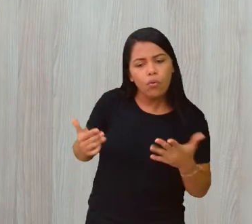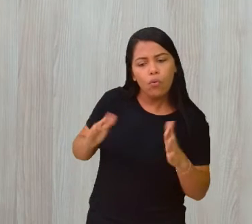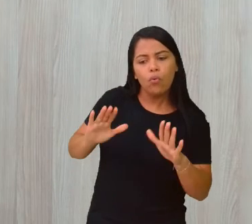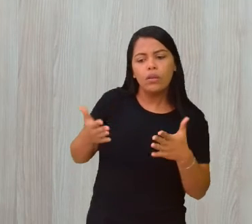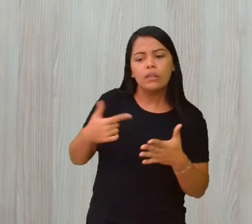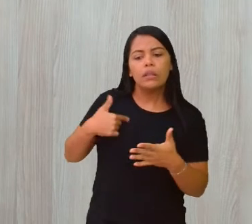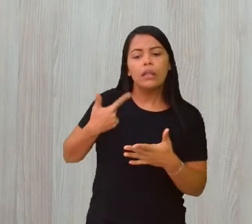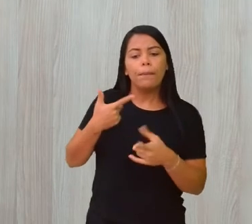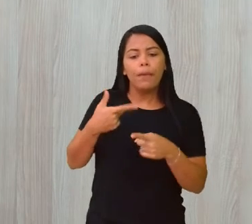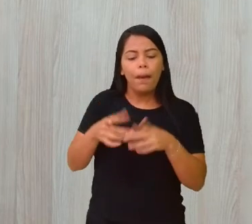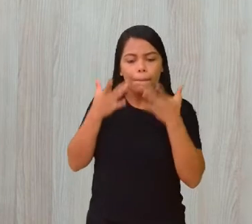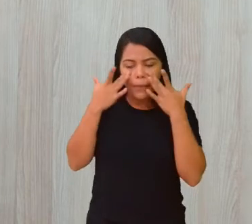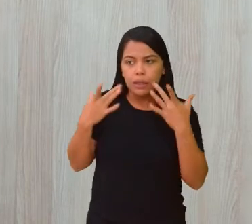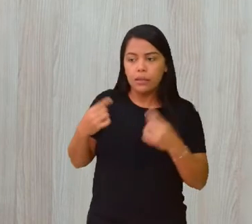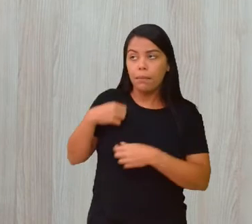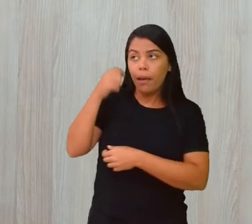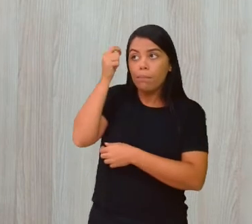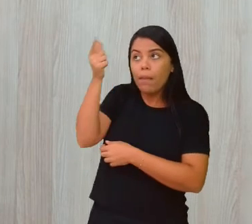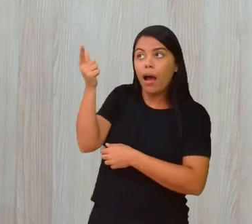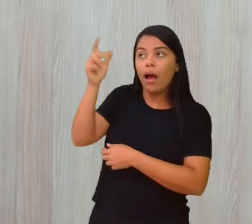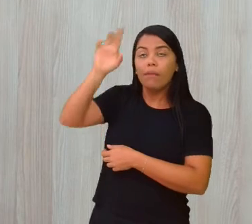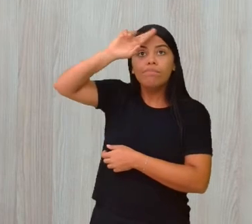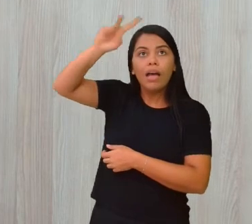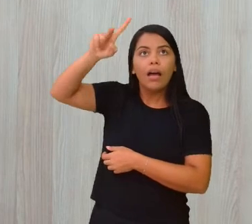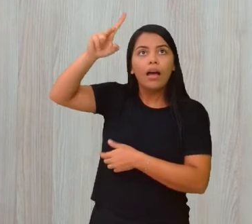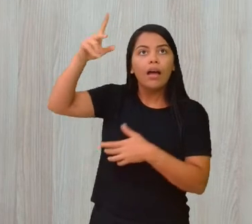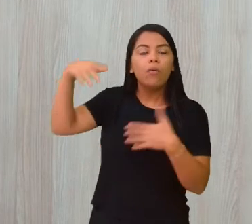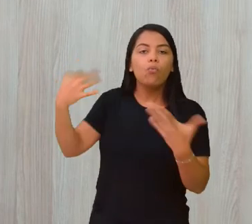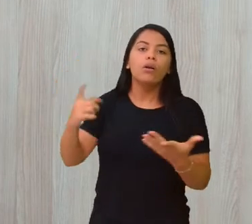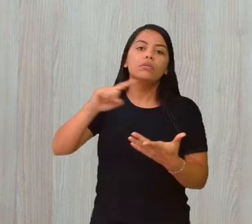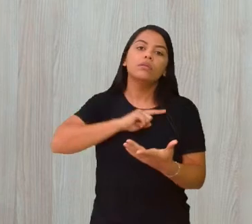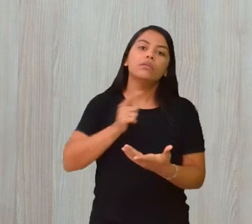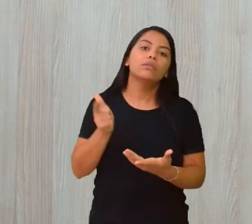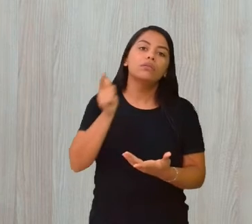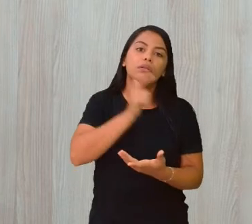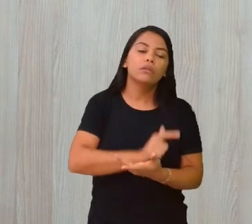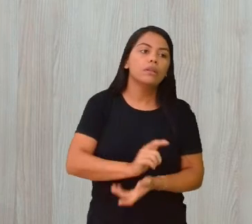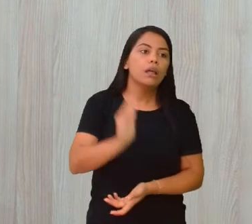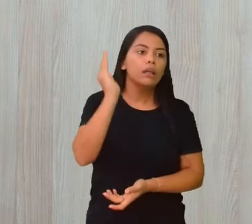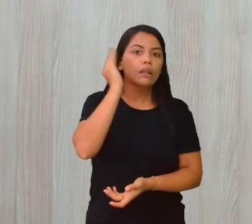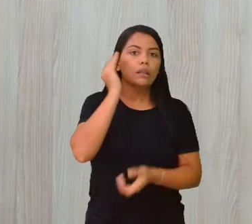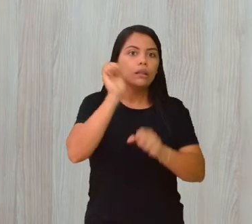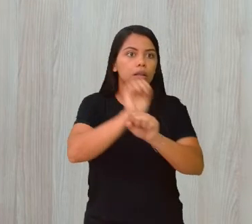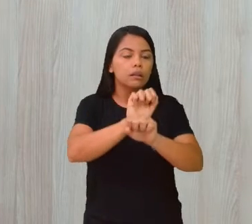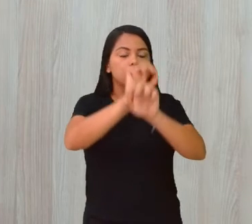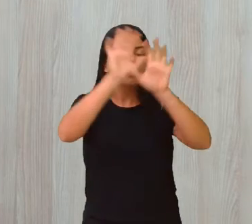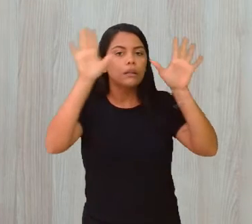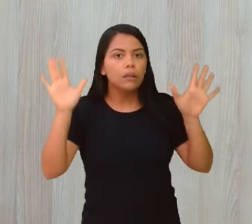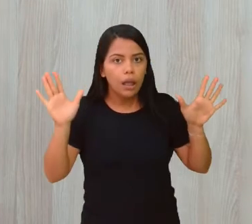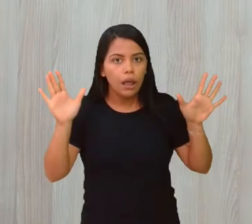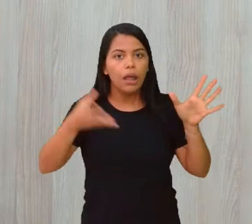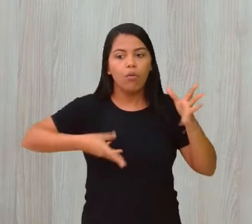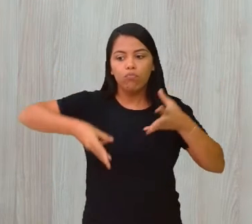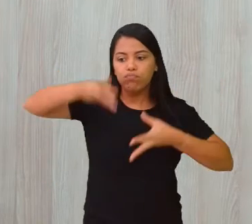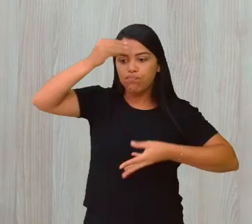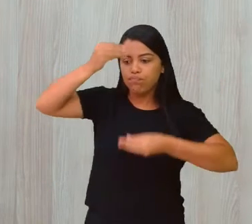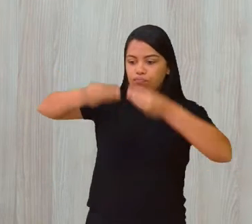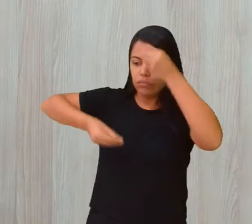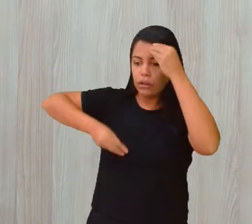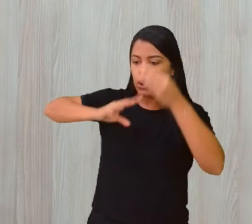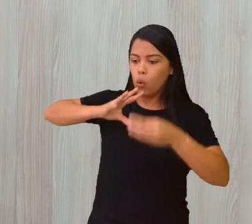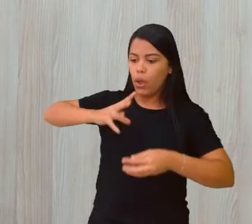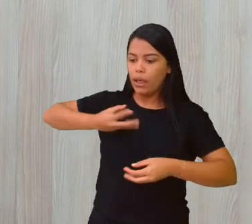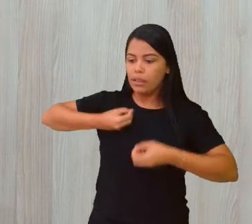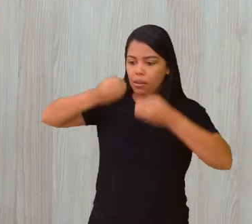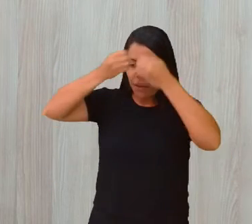começar a se ligar, como diz a história, quando a gente tem conhecimento, né? Quando a gente conhece, quando a gente tem acesso à educação.